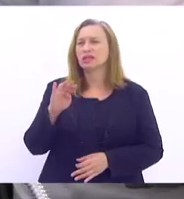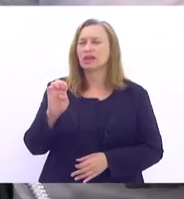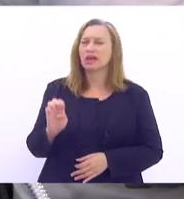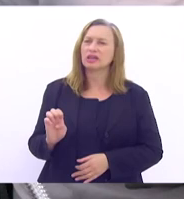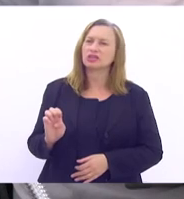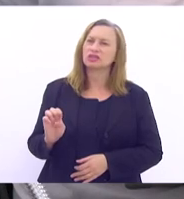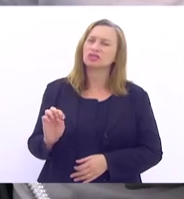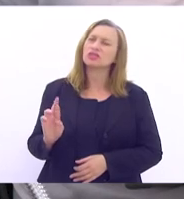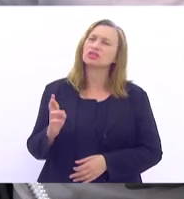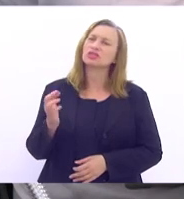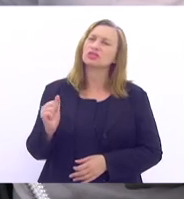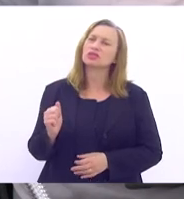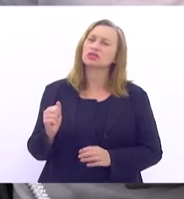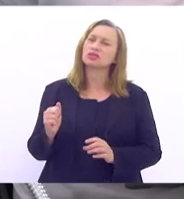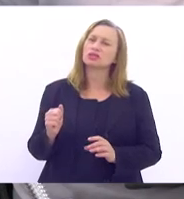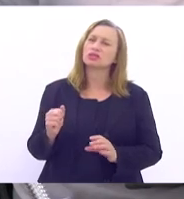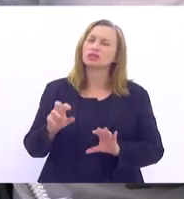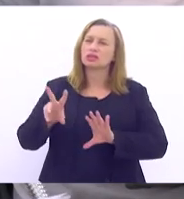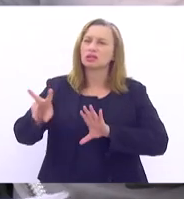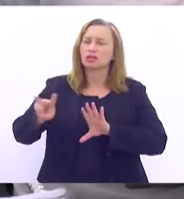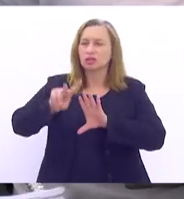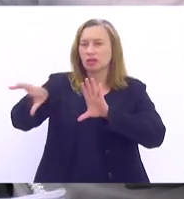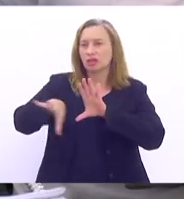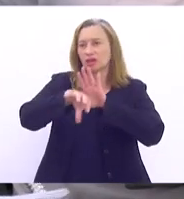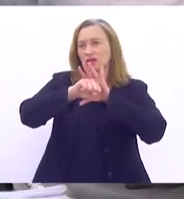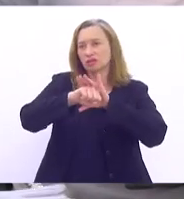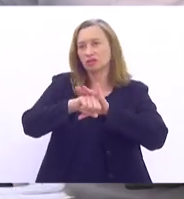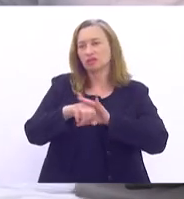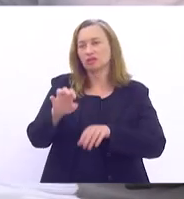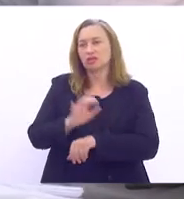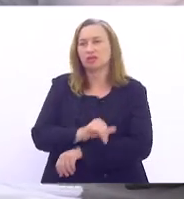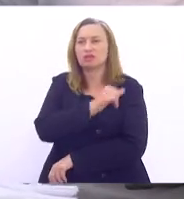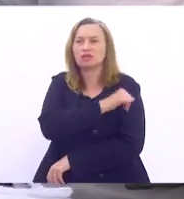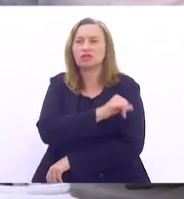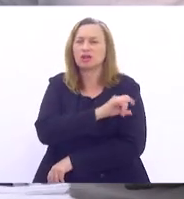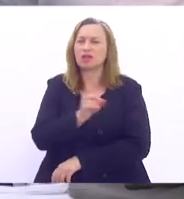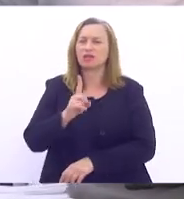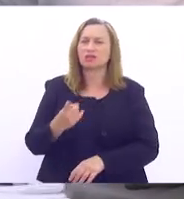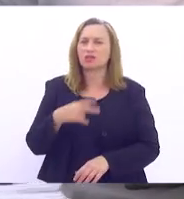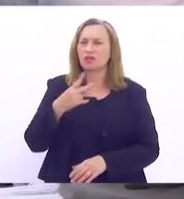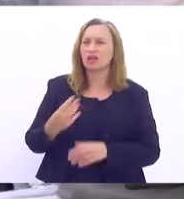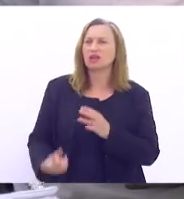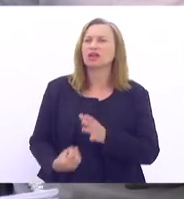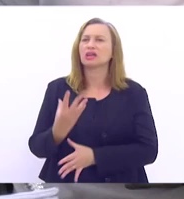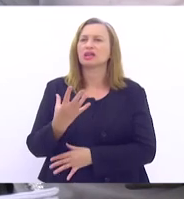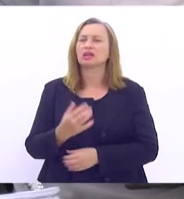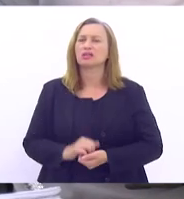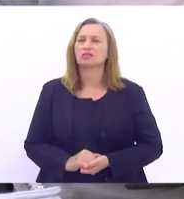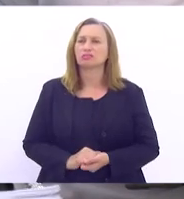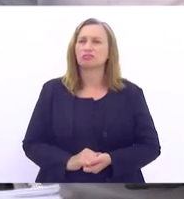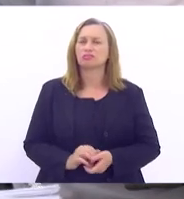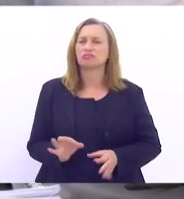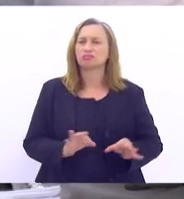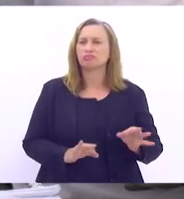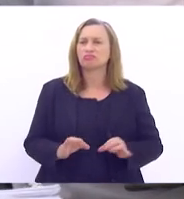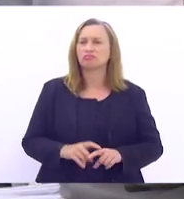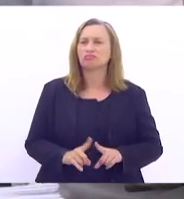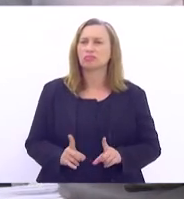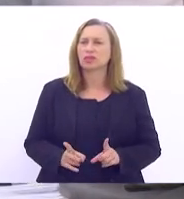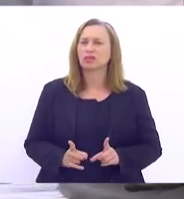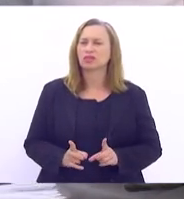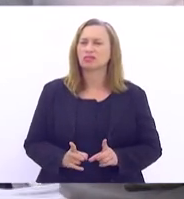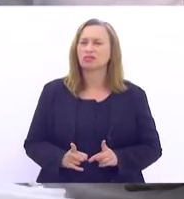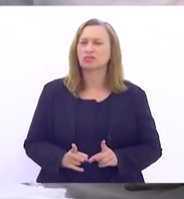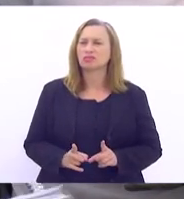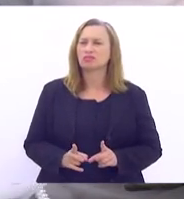à Produção Audiovisual nas Escolas Estaduais do Rio de Janeiro. Ela não fala cria o programa. Mas